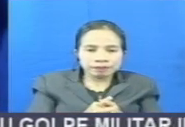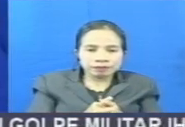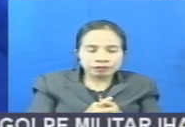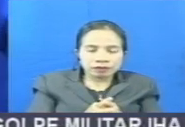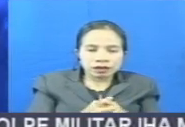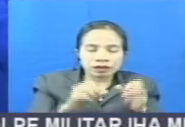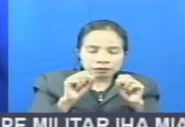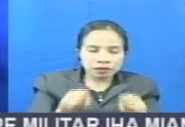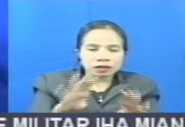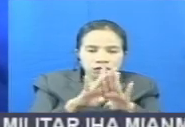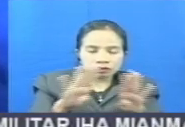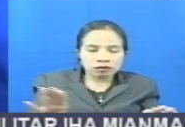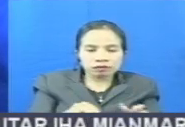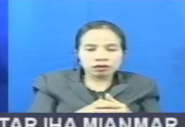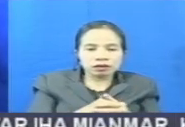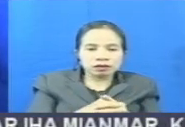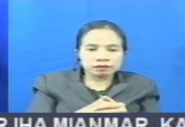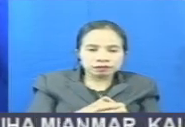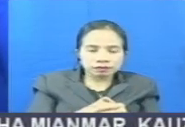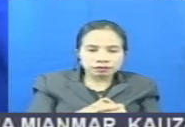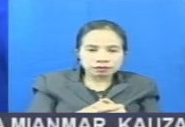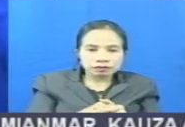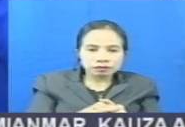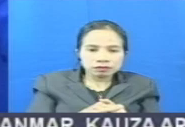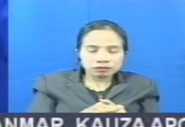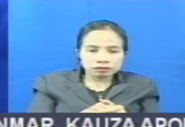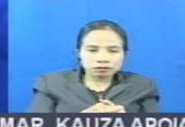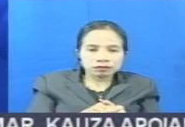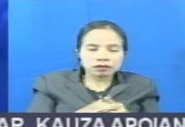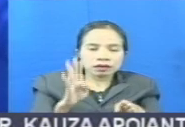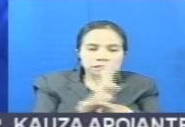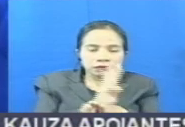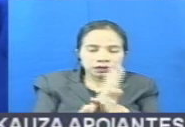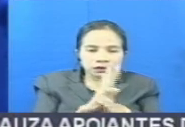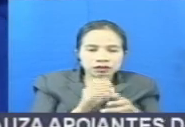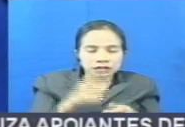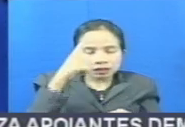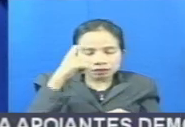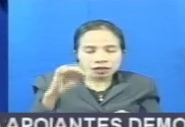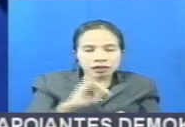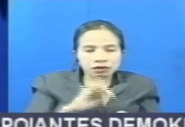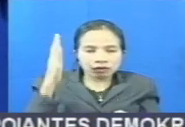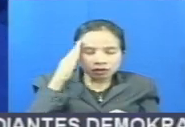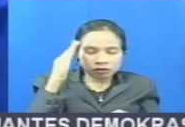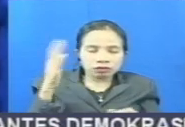relativo fale com a vida. Comercial, vida negócio. Também, infelizmente, a situação é essa.